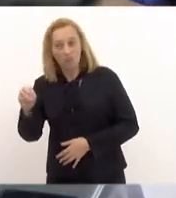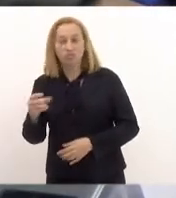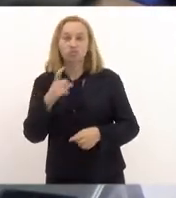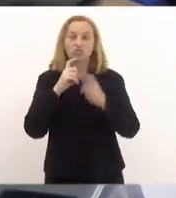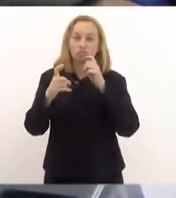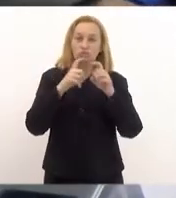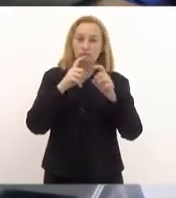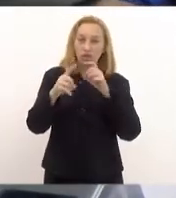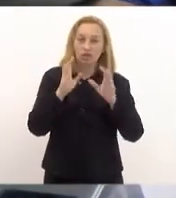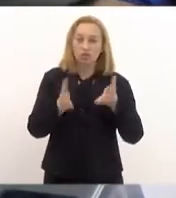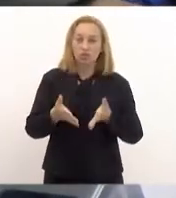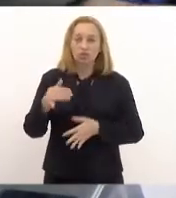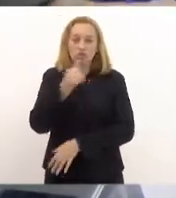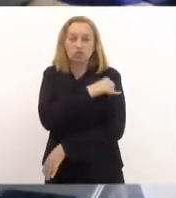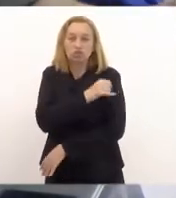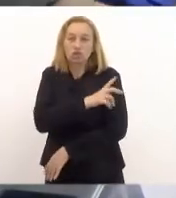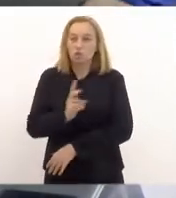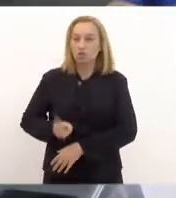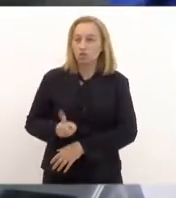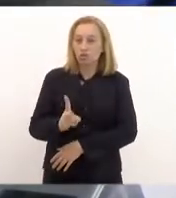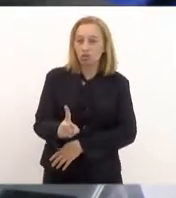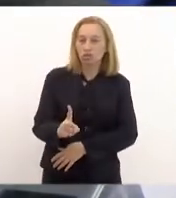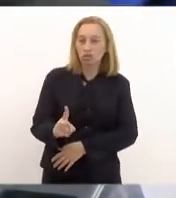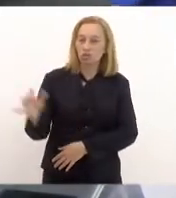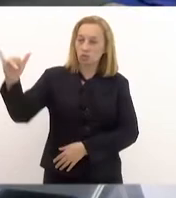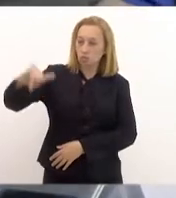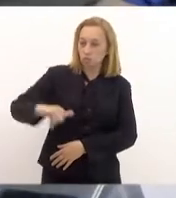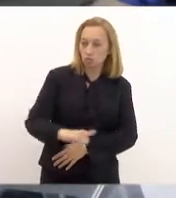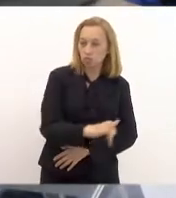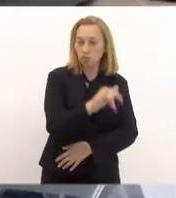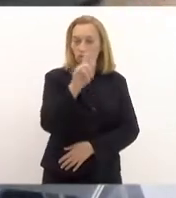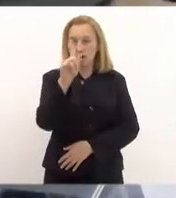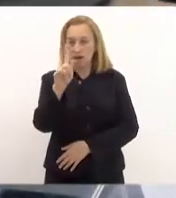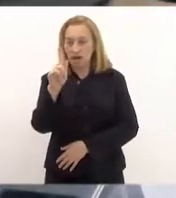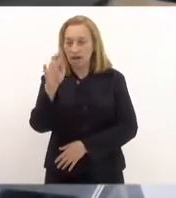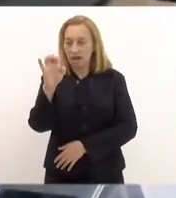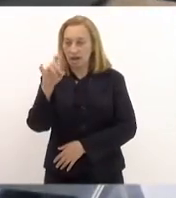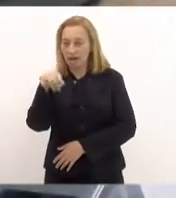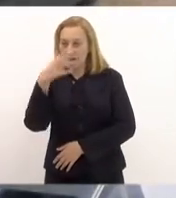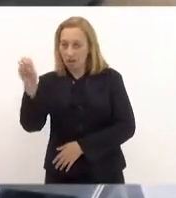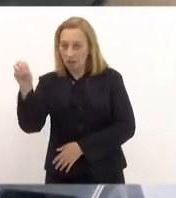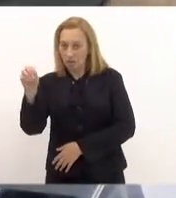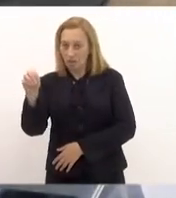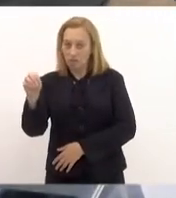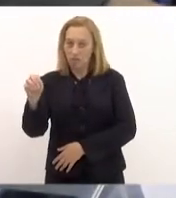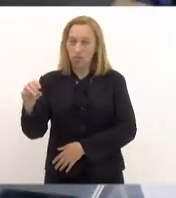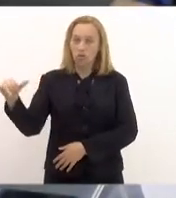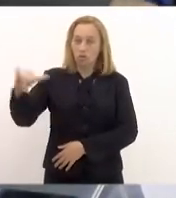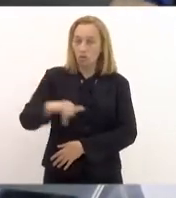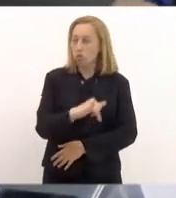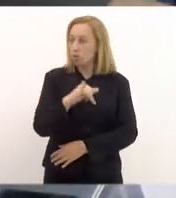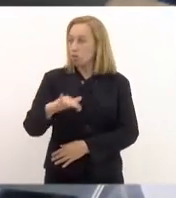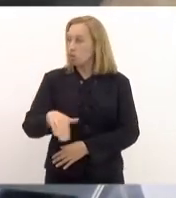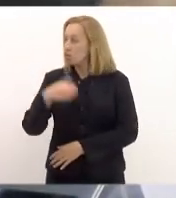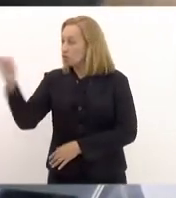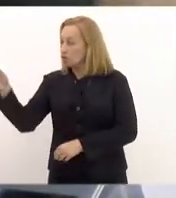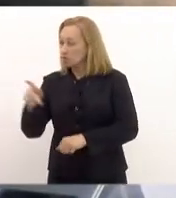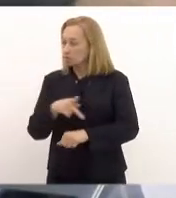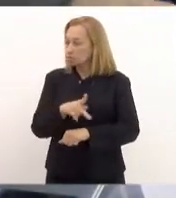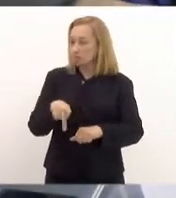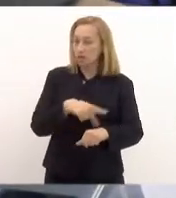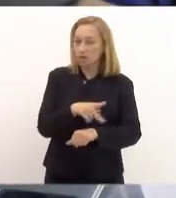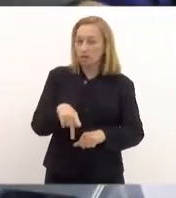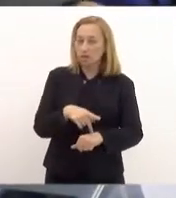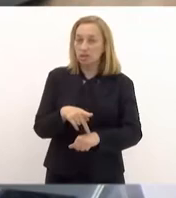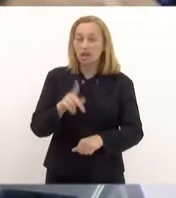Janeiro sobre a continuidade do Galeão com as suas rotas internacionais, as rotas regionais mais longas, mas também é um aeroporto de